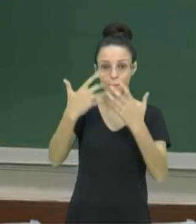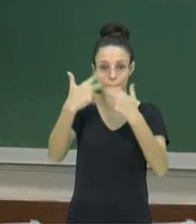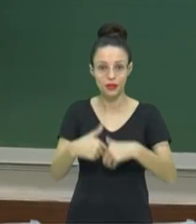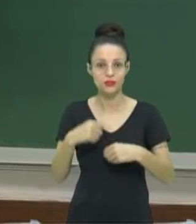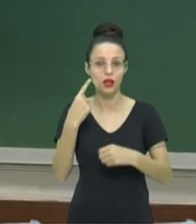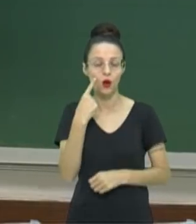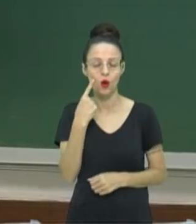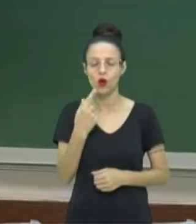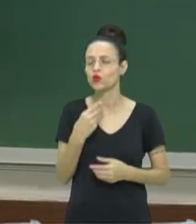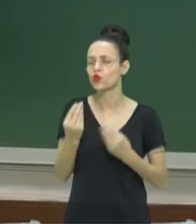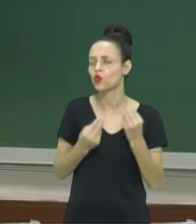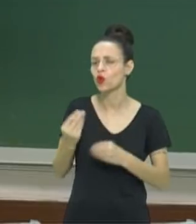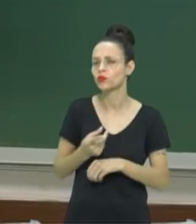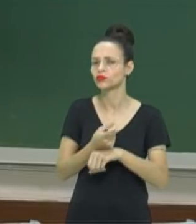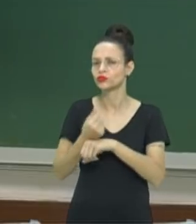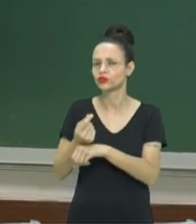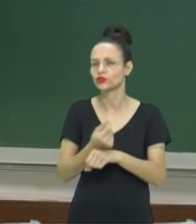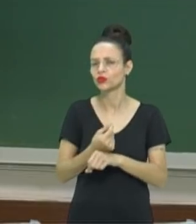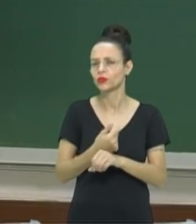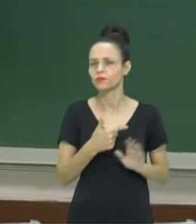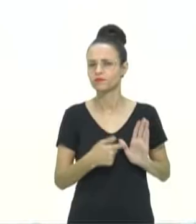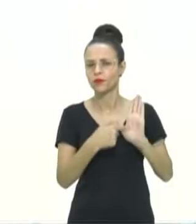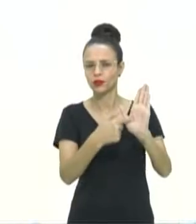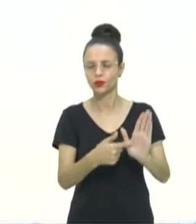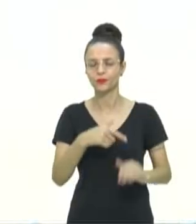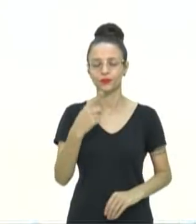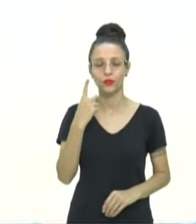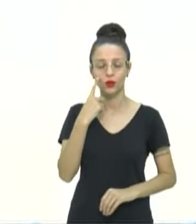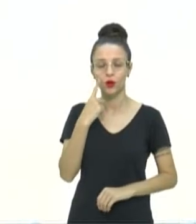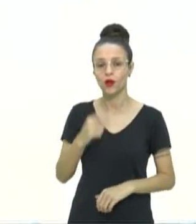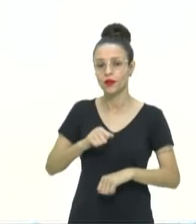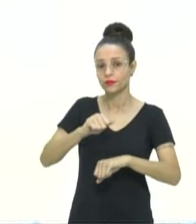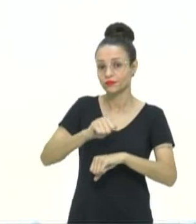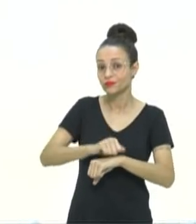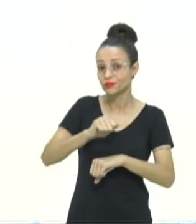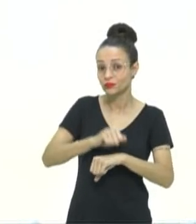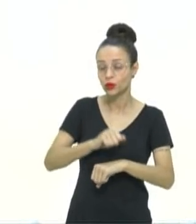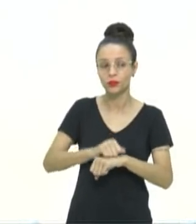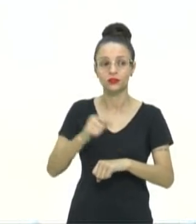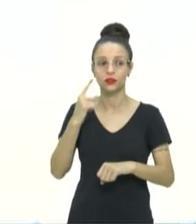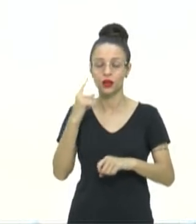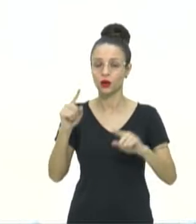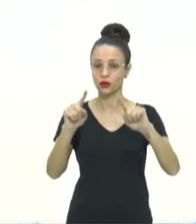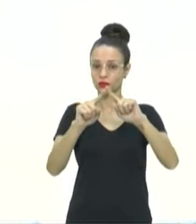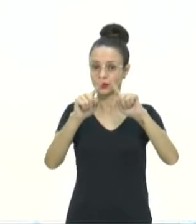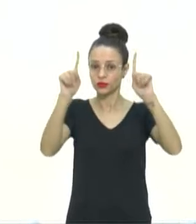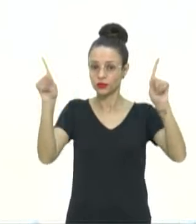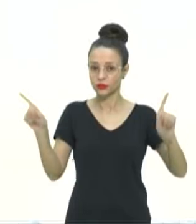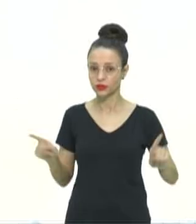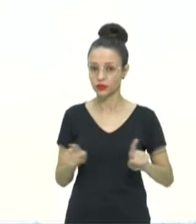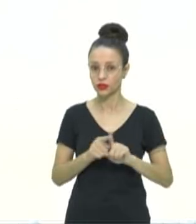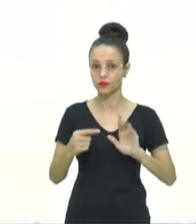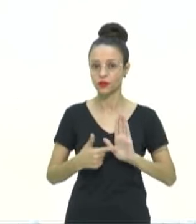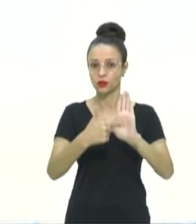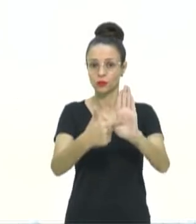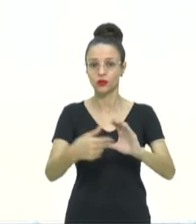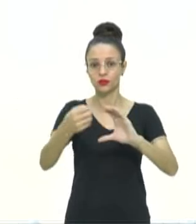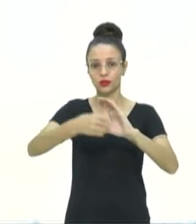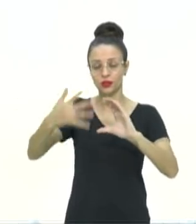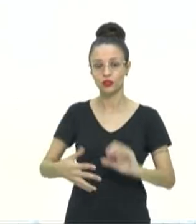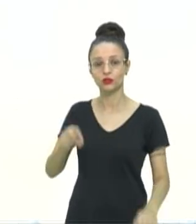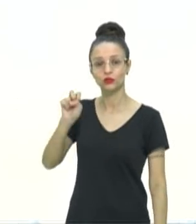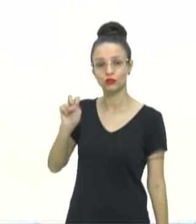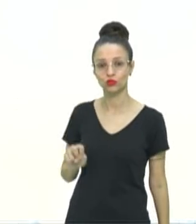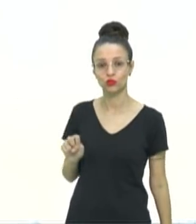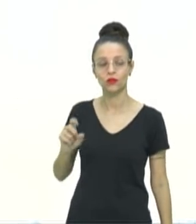dados socioeconômicos. Quando eu penso ali em pobreza, nós temos um gráfico que mostra para nós essa característica. Na região